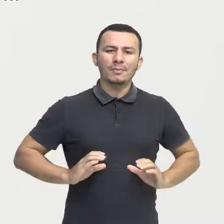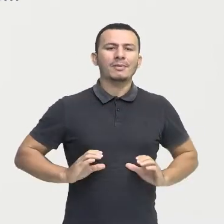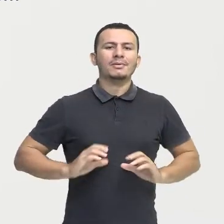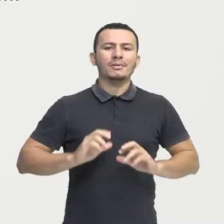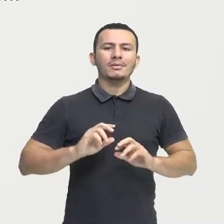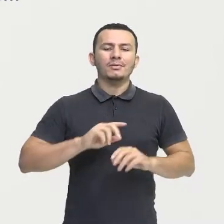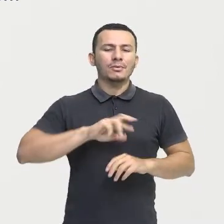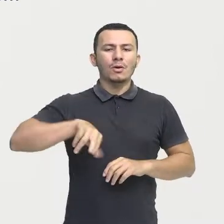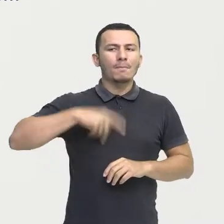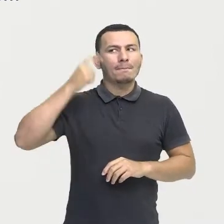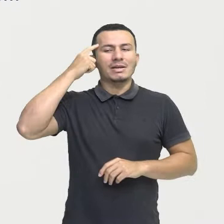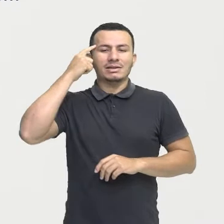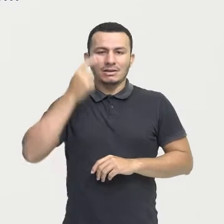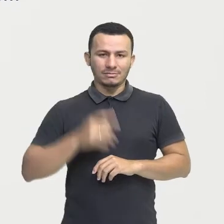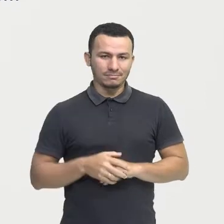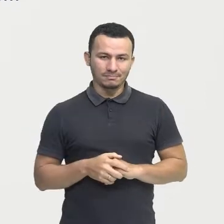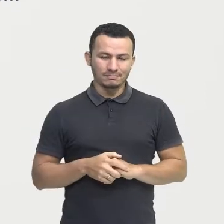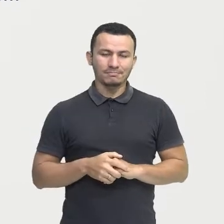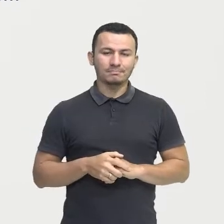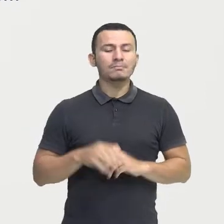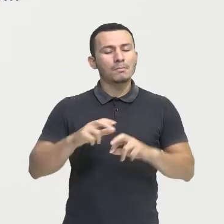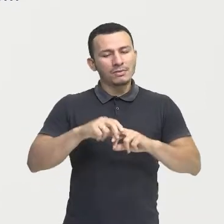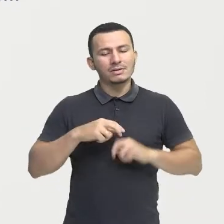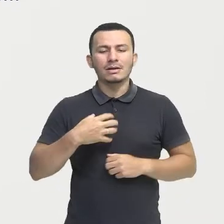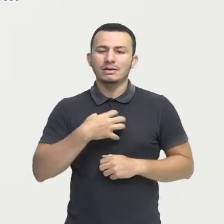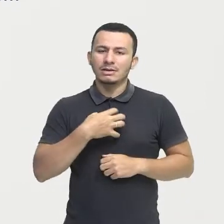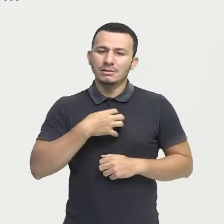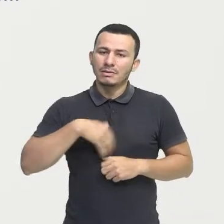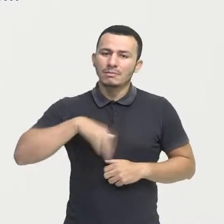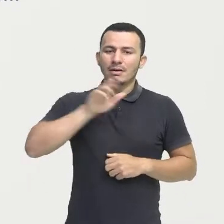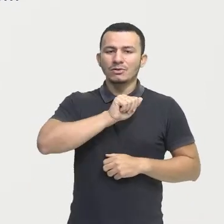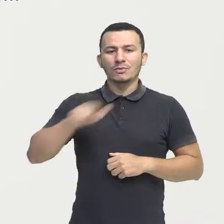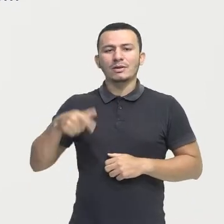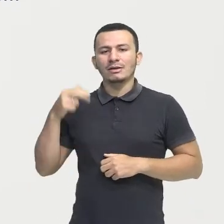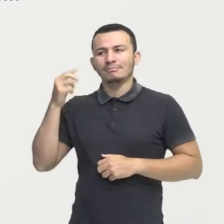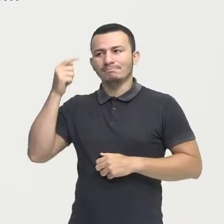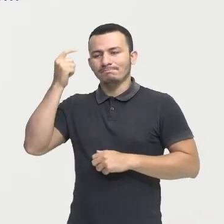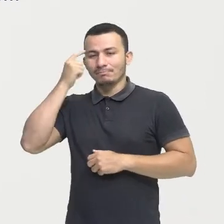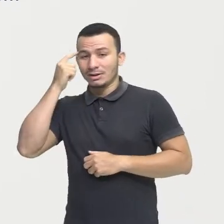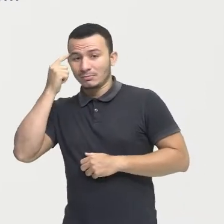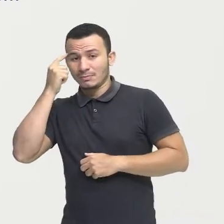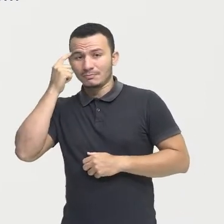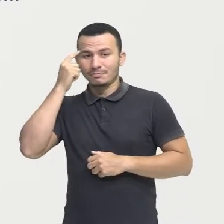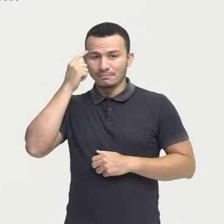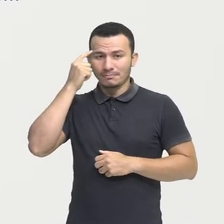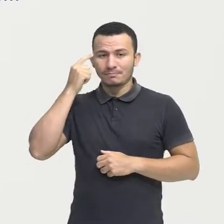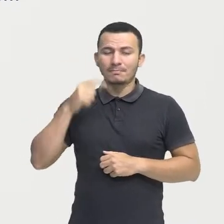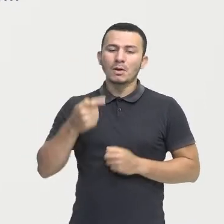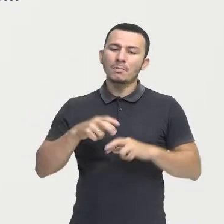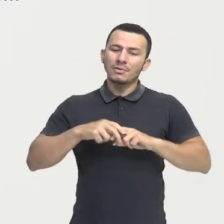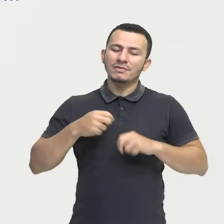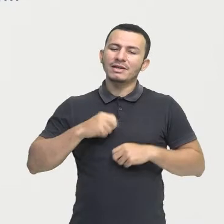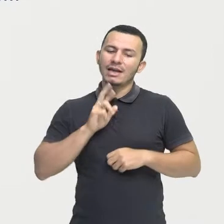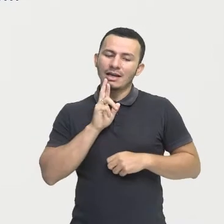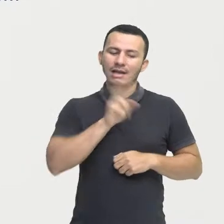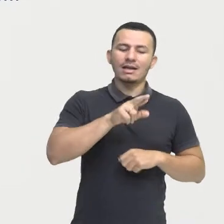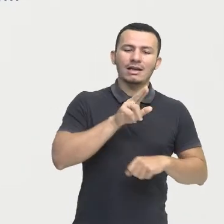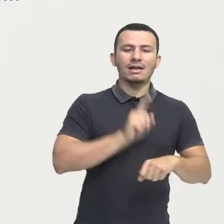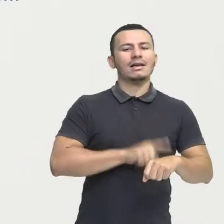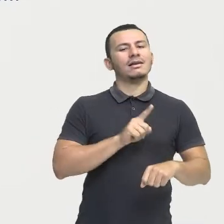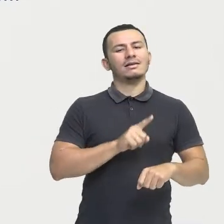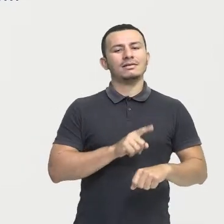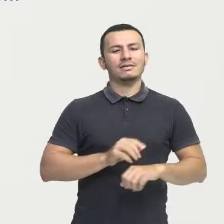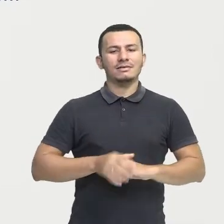razão. Então ele é mais emocional do que racional. Porque você justamente quer respostas